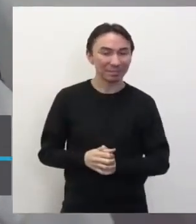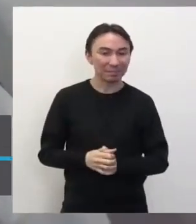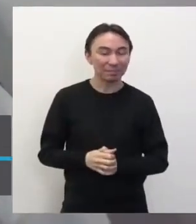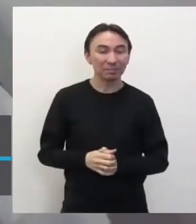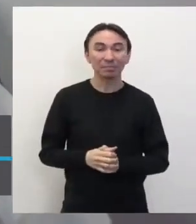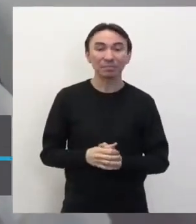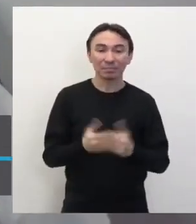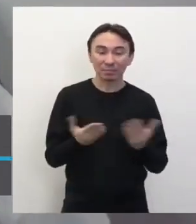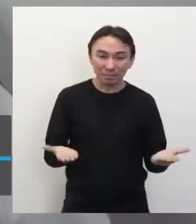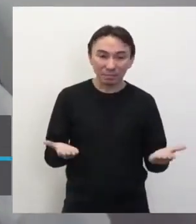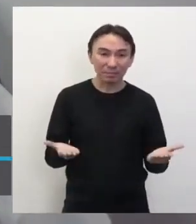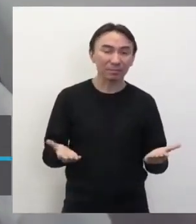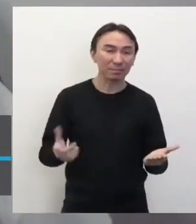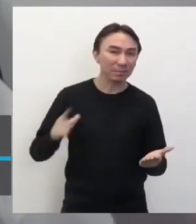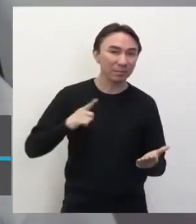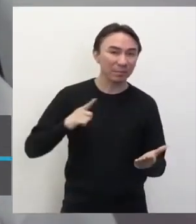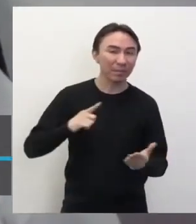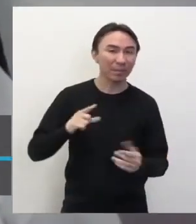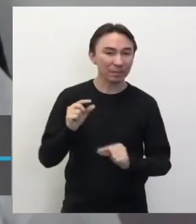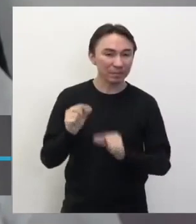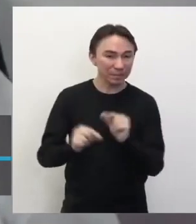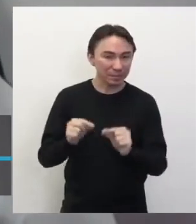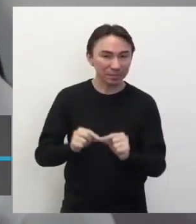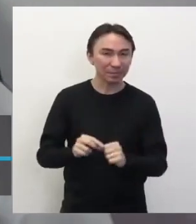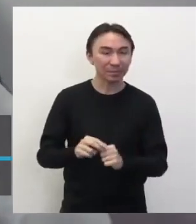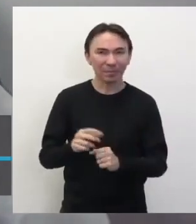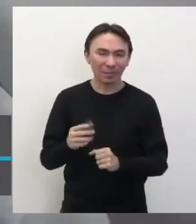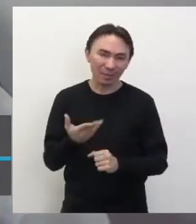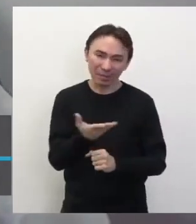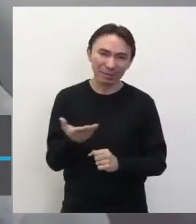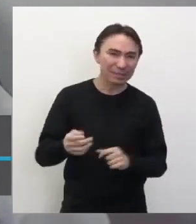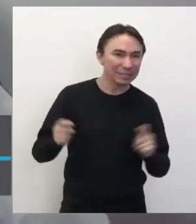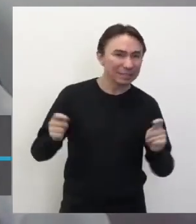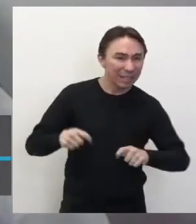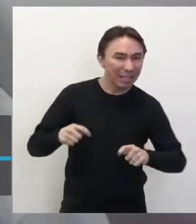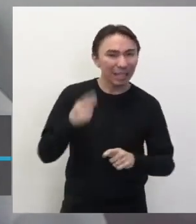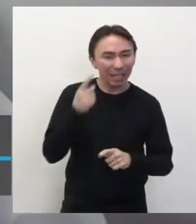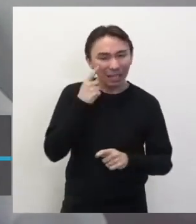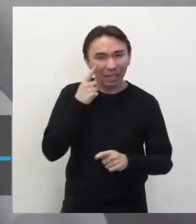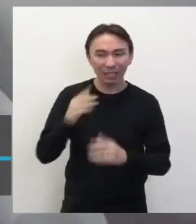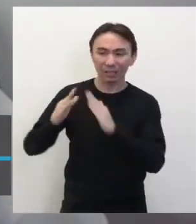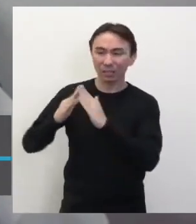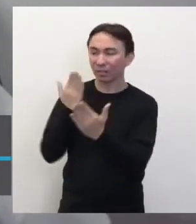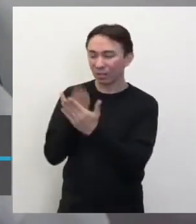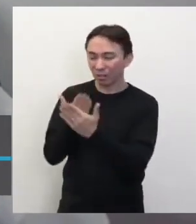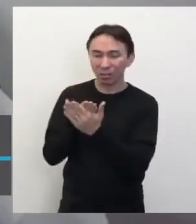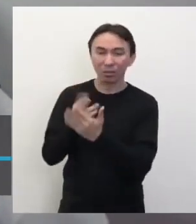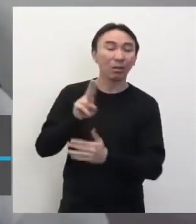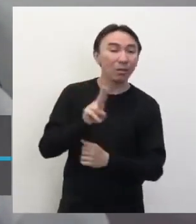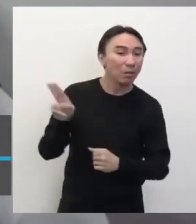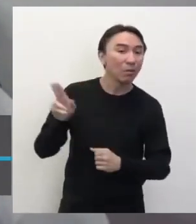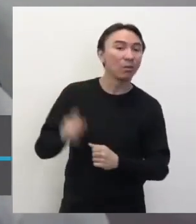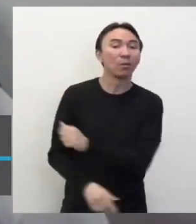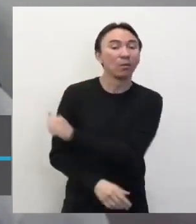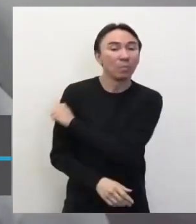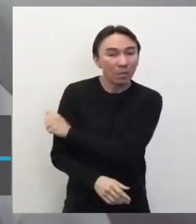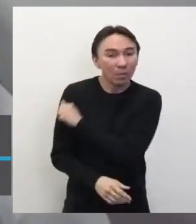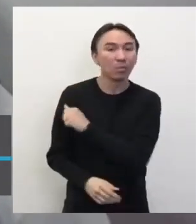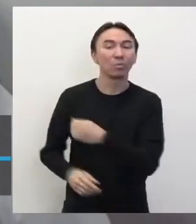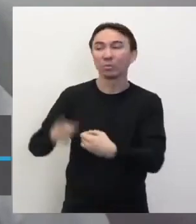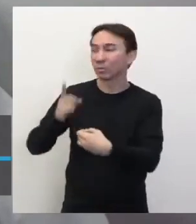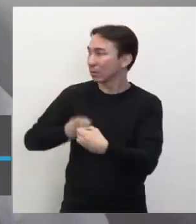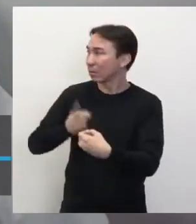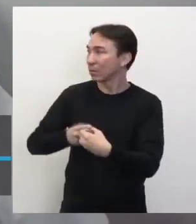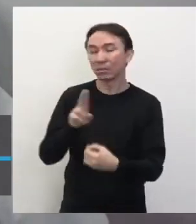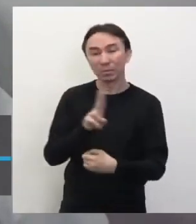né, é sempre recordando que sempre que possível coloque aí o nomezinho da escola, o nome do aluno, o nome da cidade. A